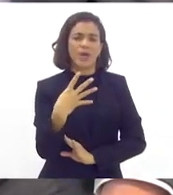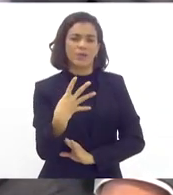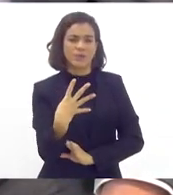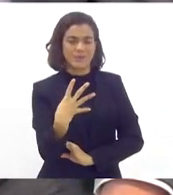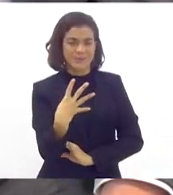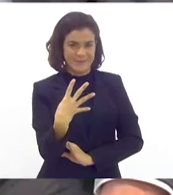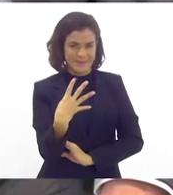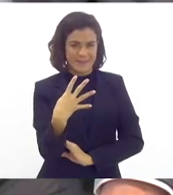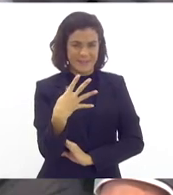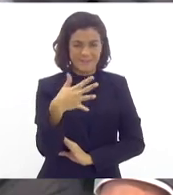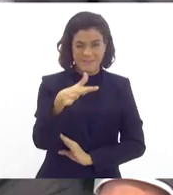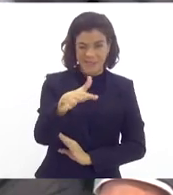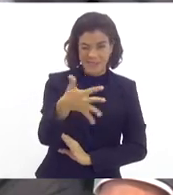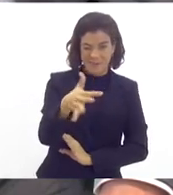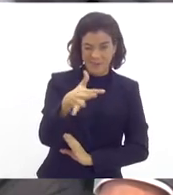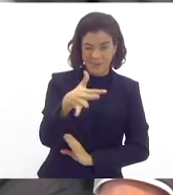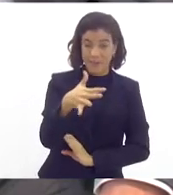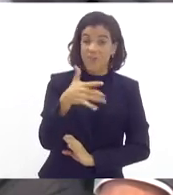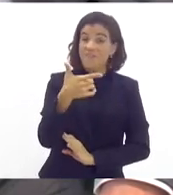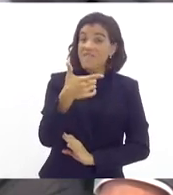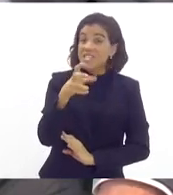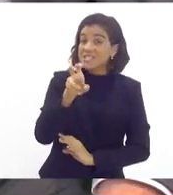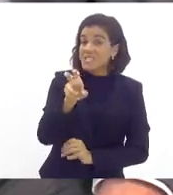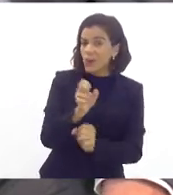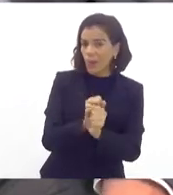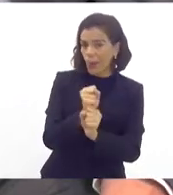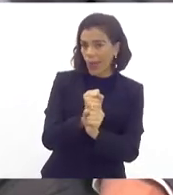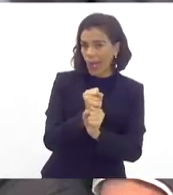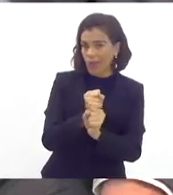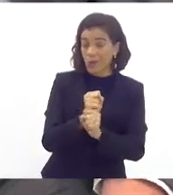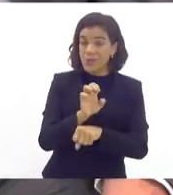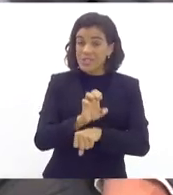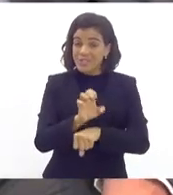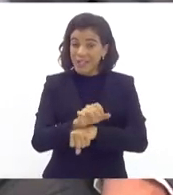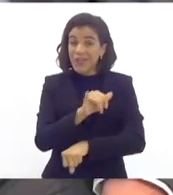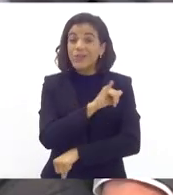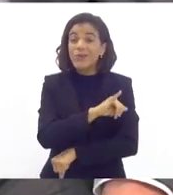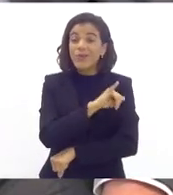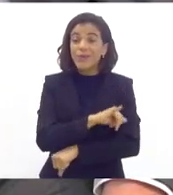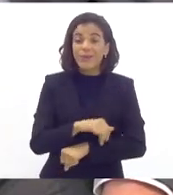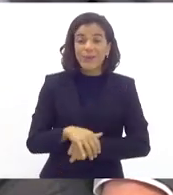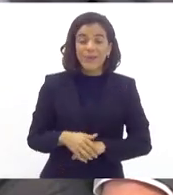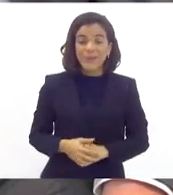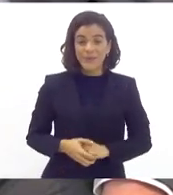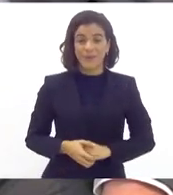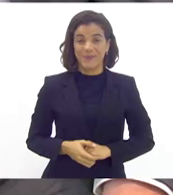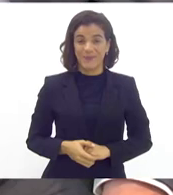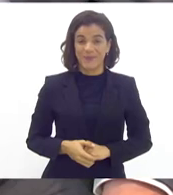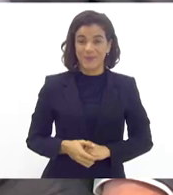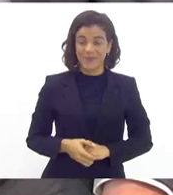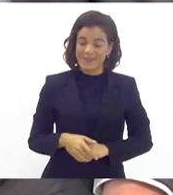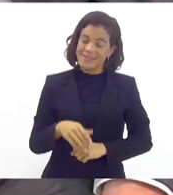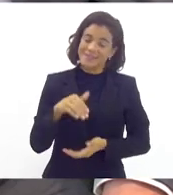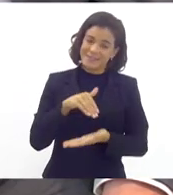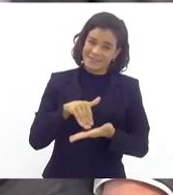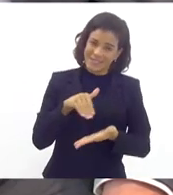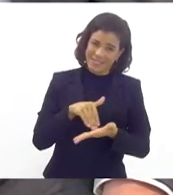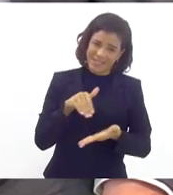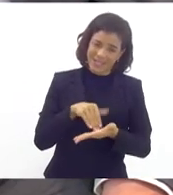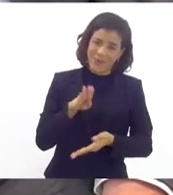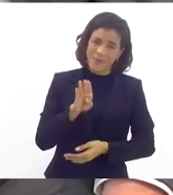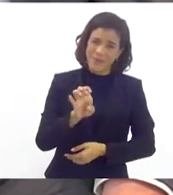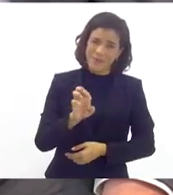2,14, em média, de 25 anos. E o estado do Rio de Janeiro, secretário Bernardo